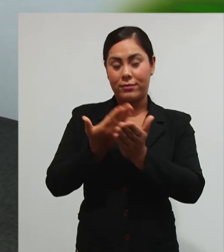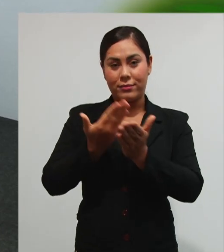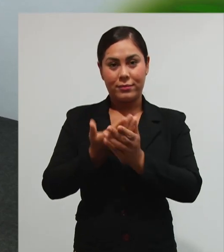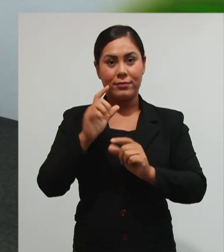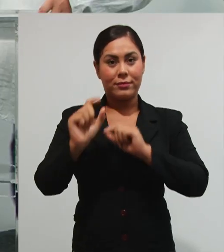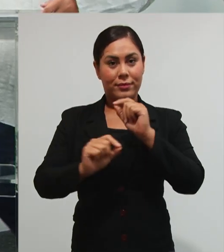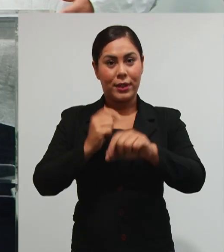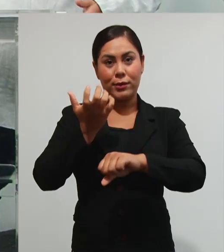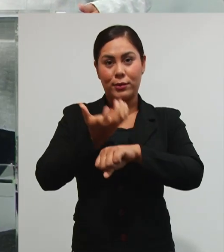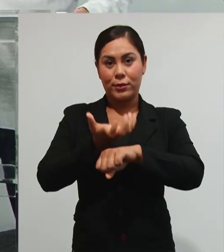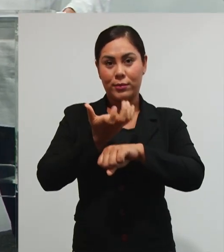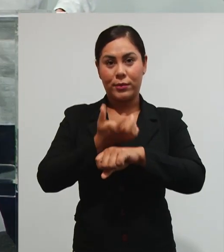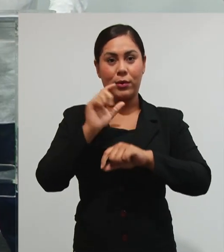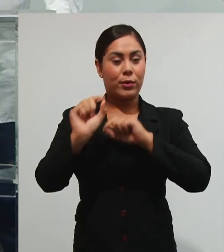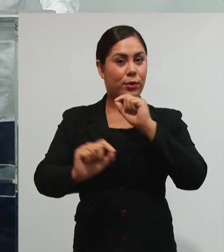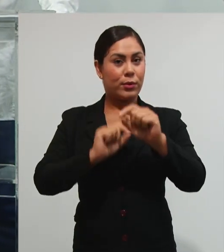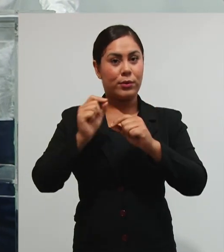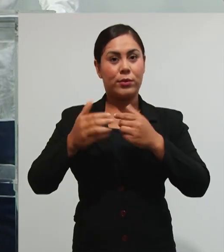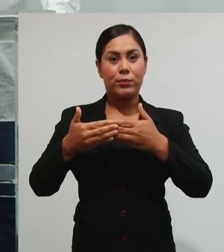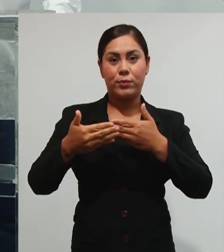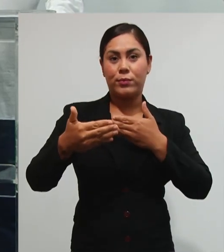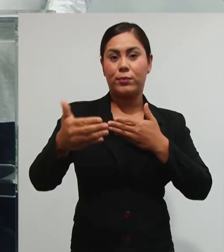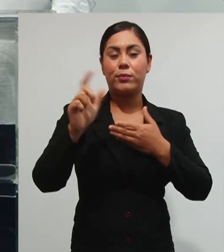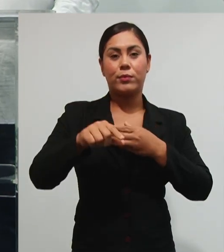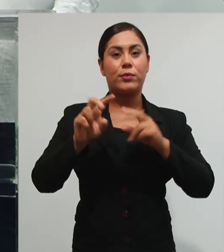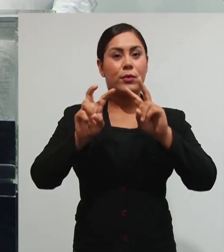nossa disciplina, que são abordagens